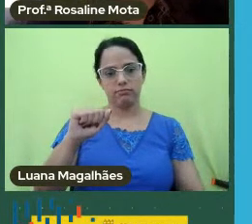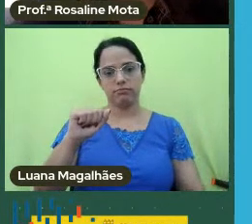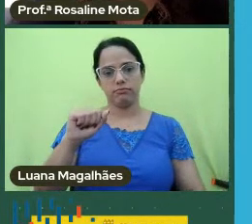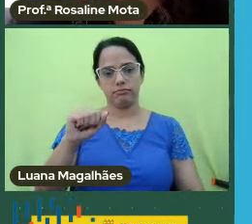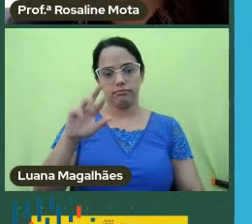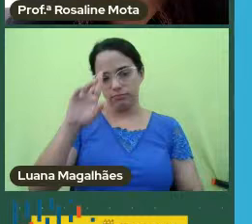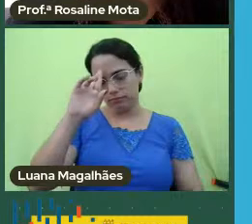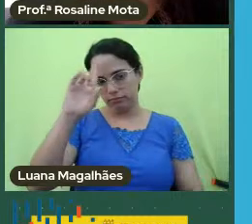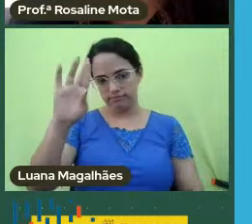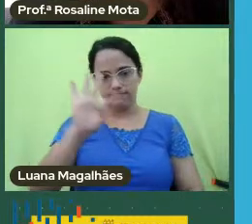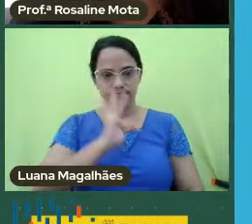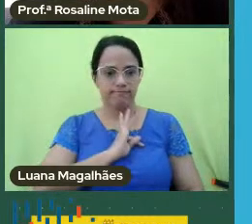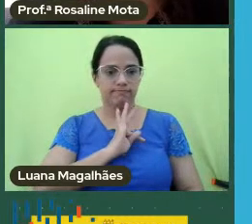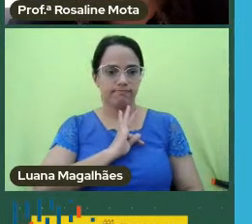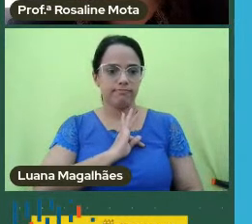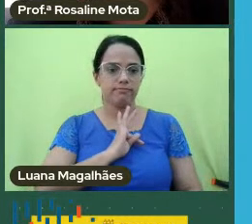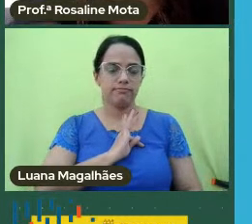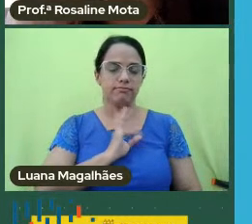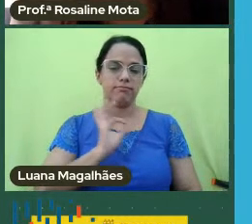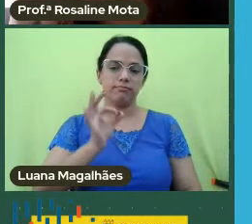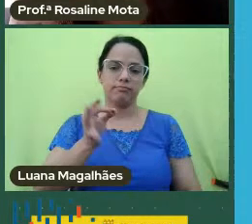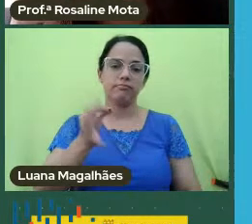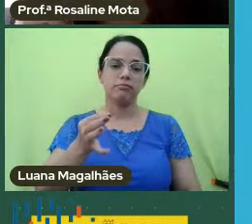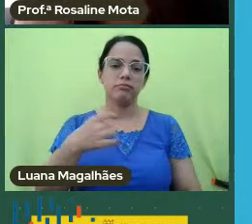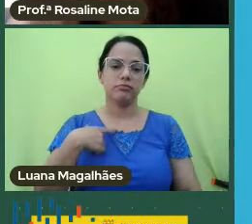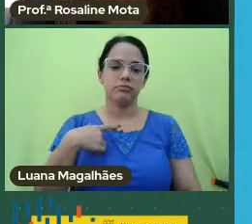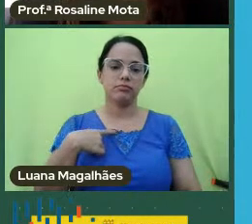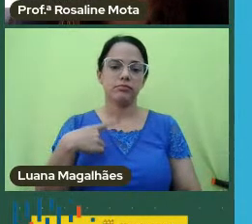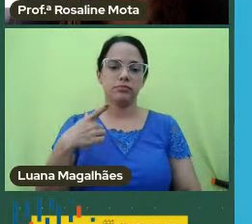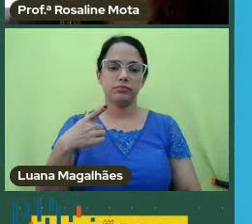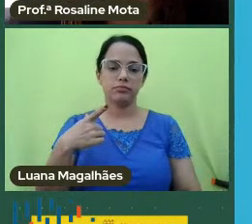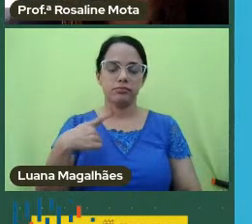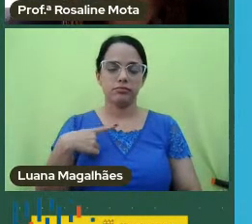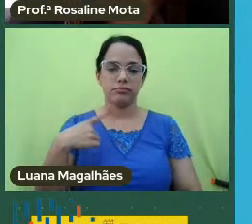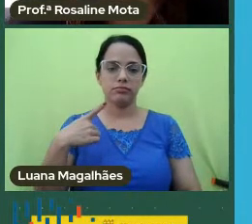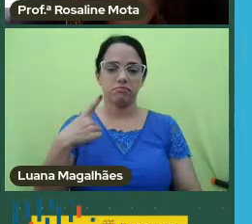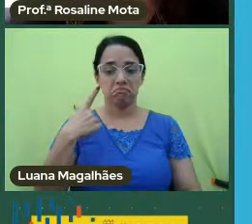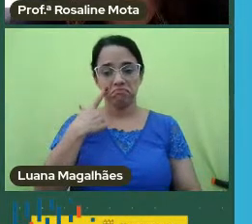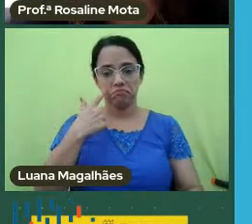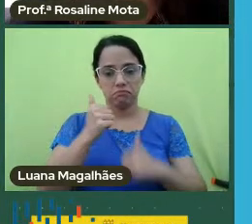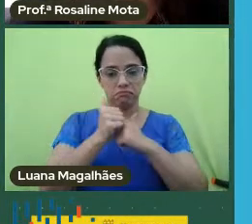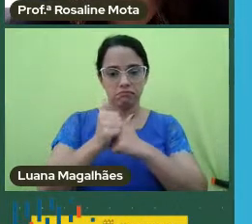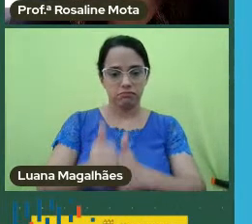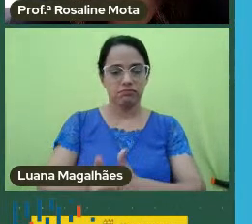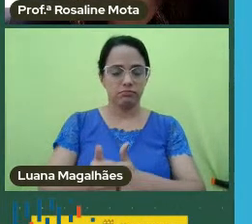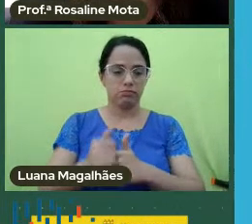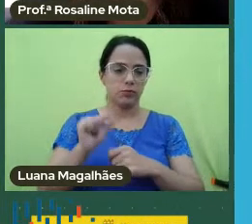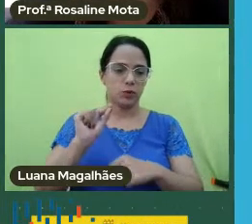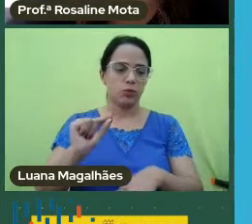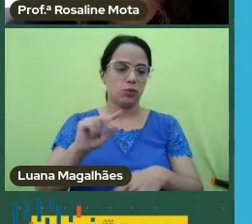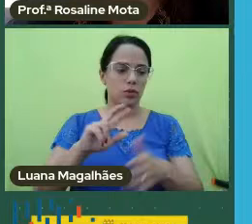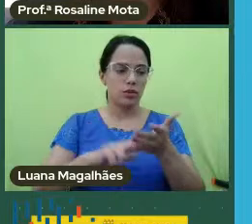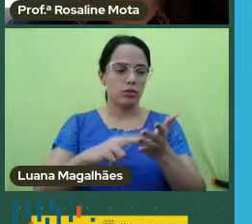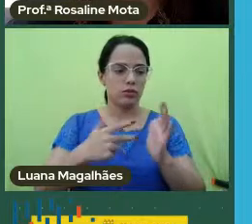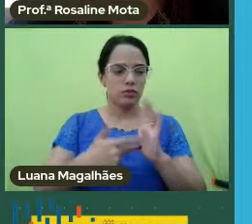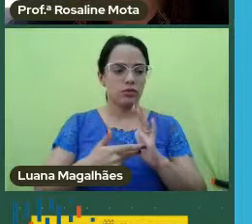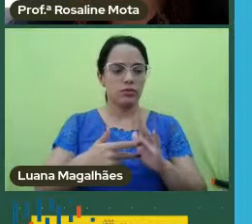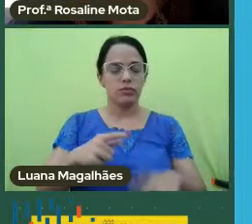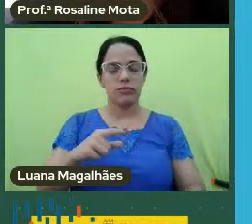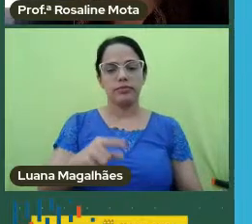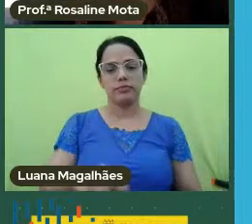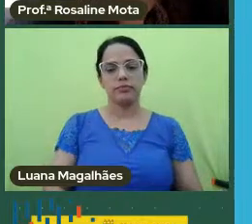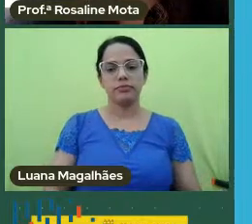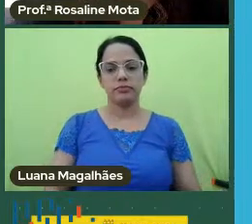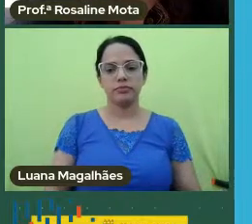Então, cabe a essa comissão de revisão de prontuários estar atenta sempre a esses itens.